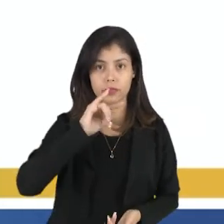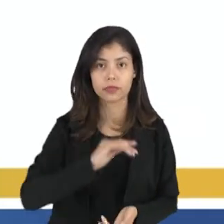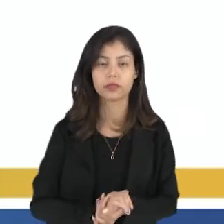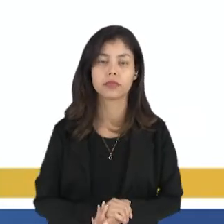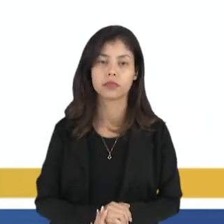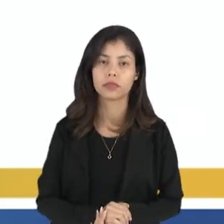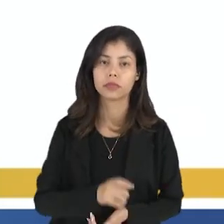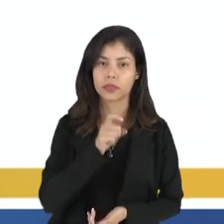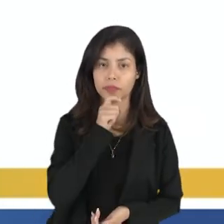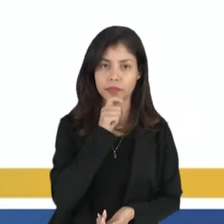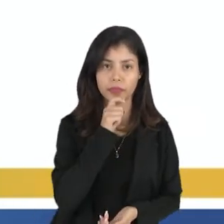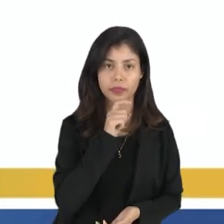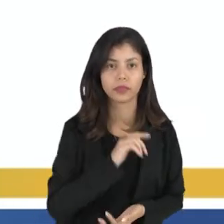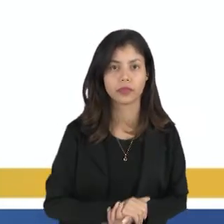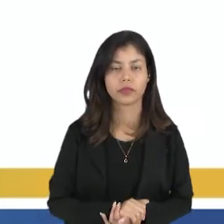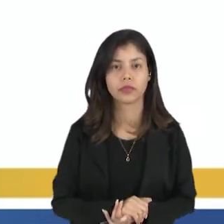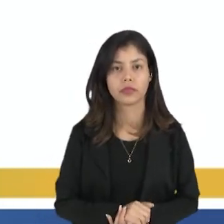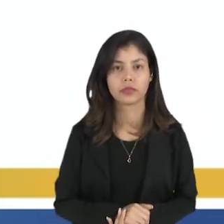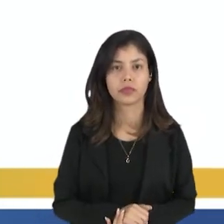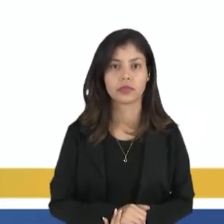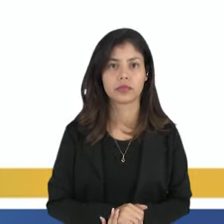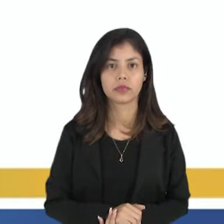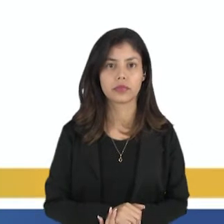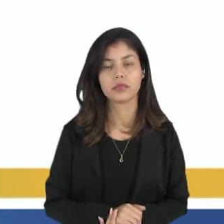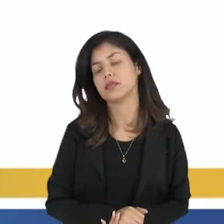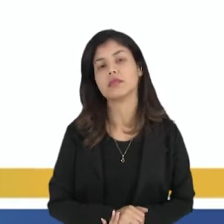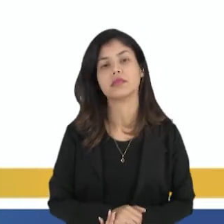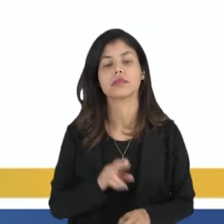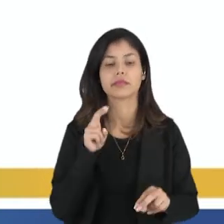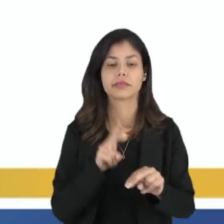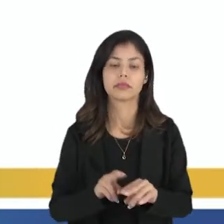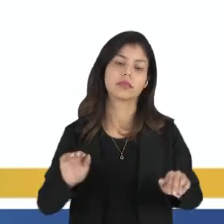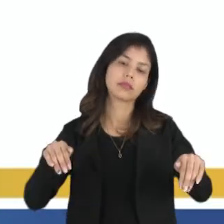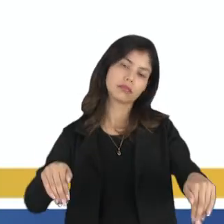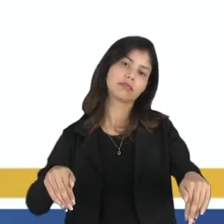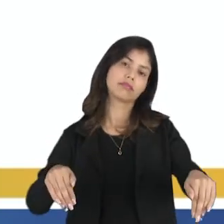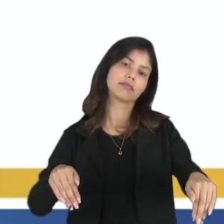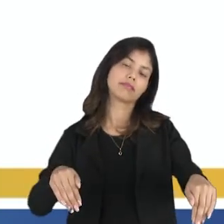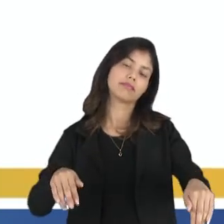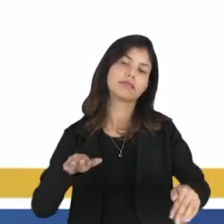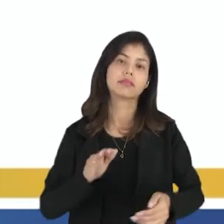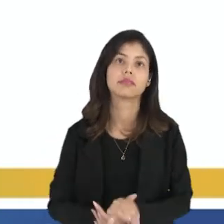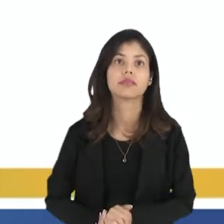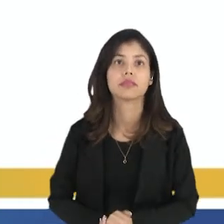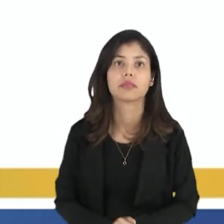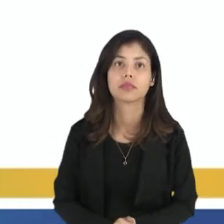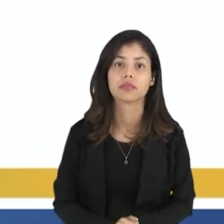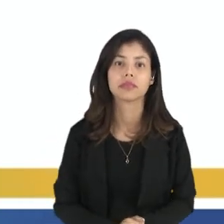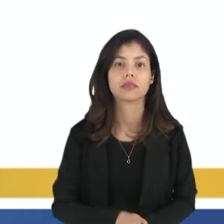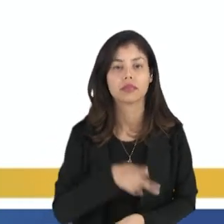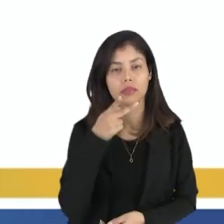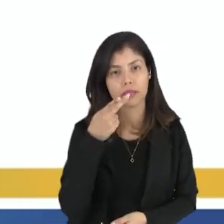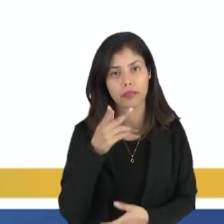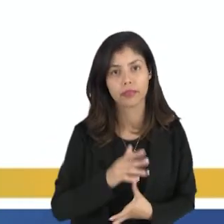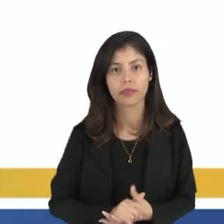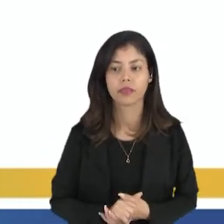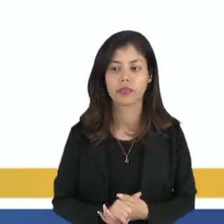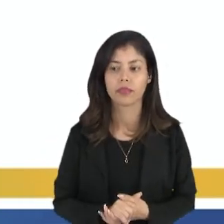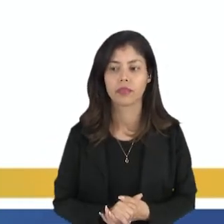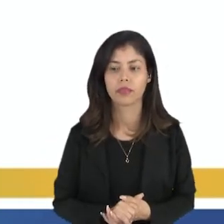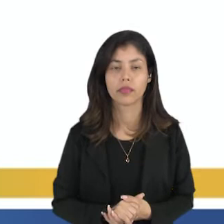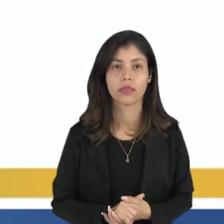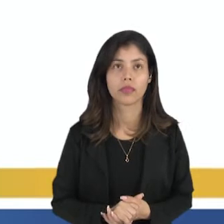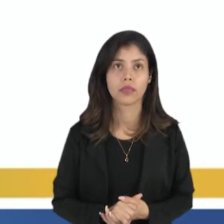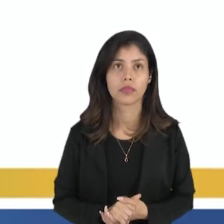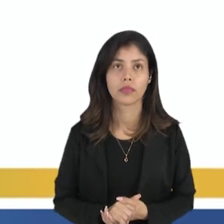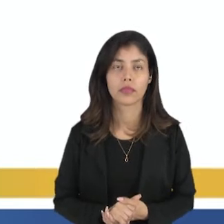que lhe traga uma cerveja enquanto ele está tranquilamente deitado no sofá. E a esposa responde: Can't you see